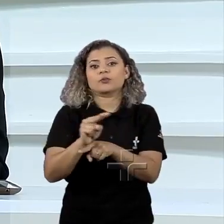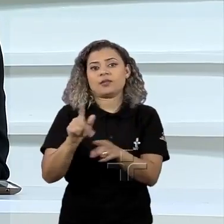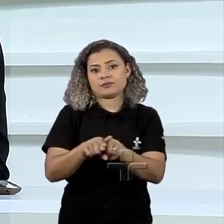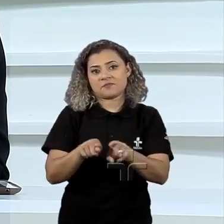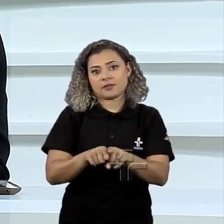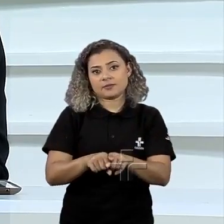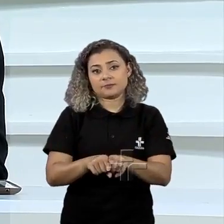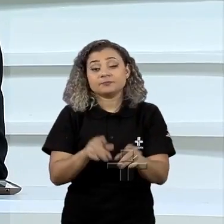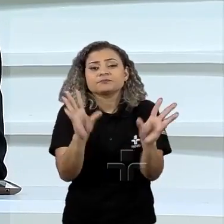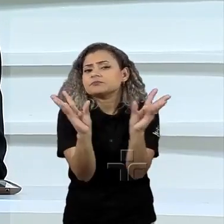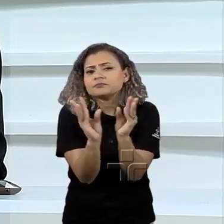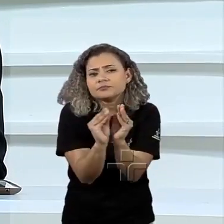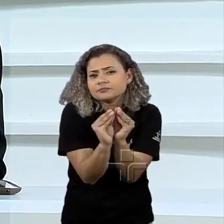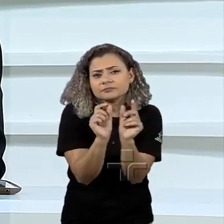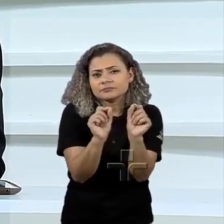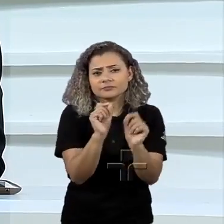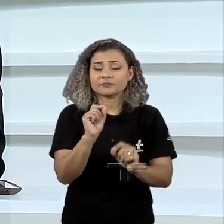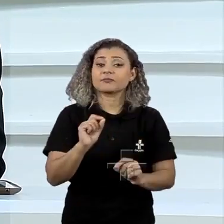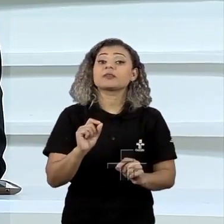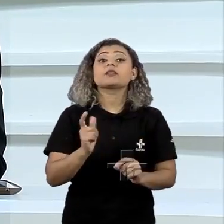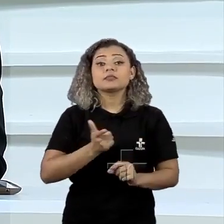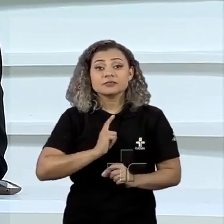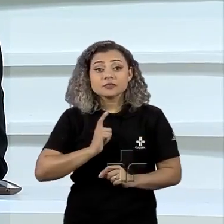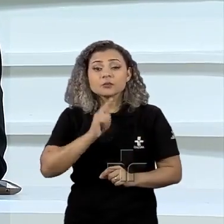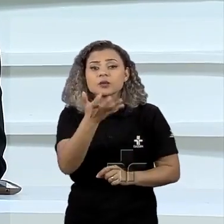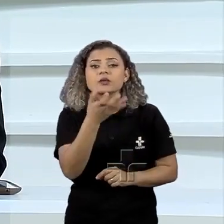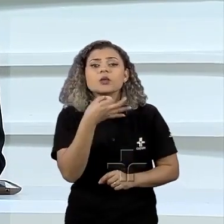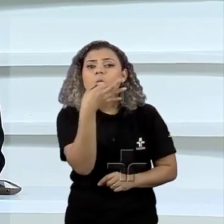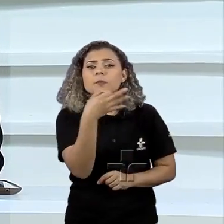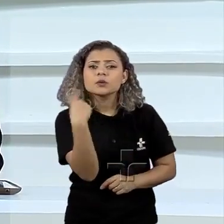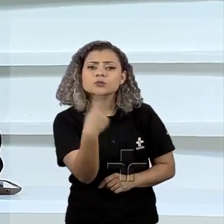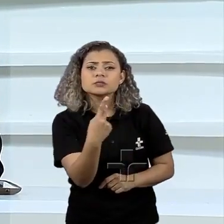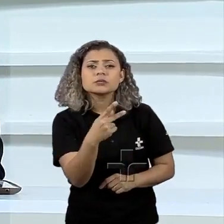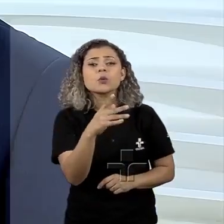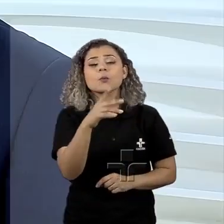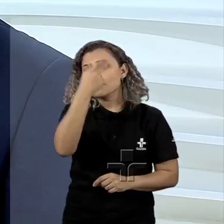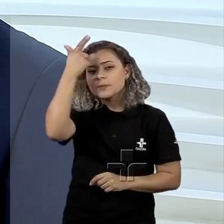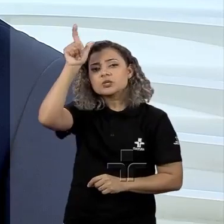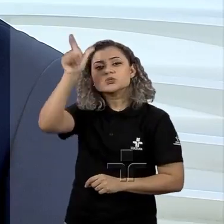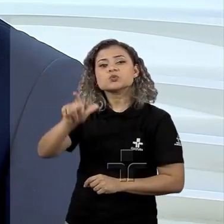Agora, terminando mesmo o programa, eu queria que o senhor dissesse qual o seu ídolo.